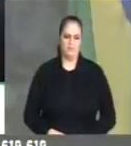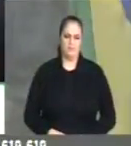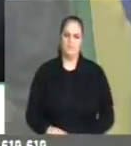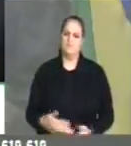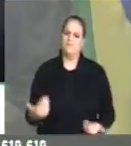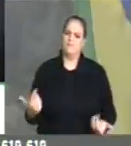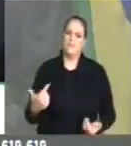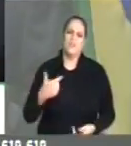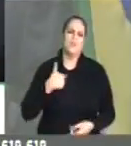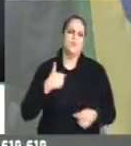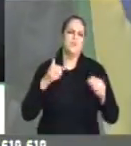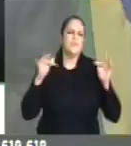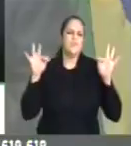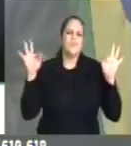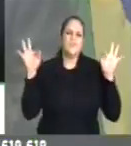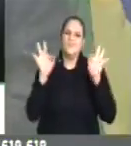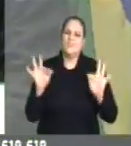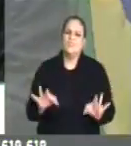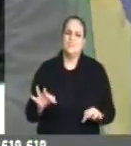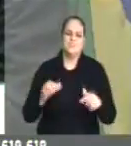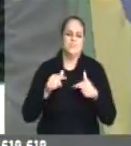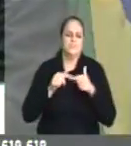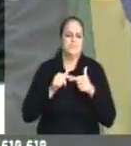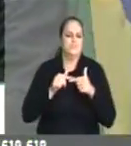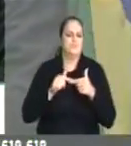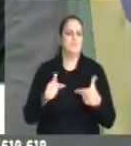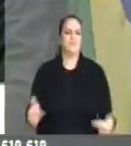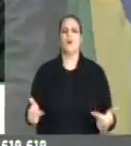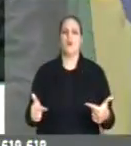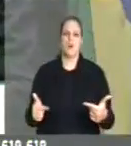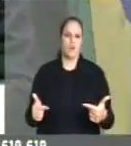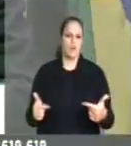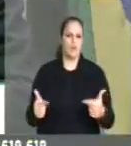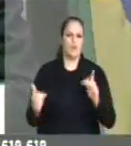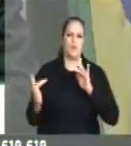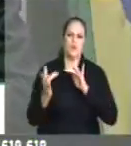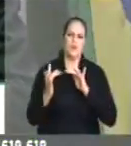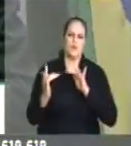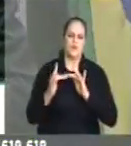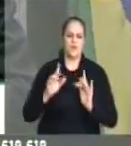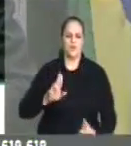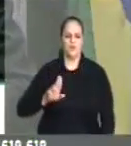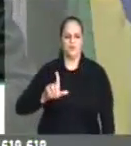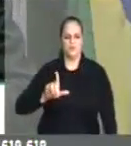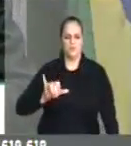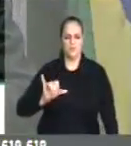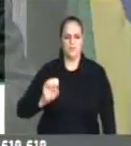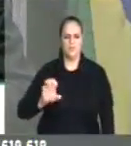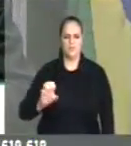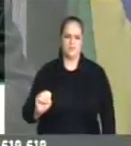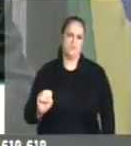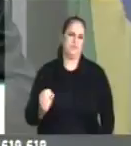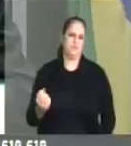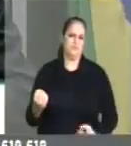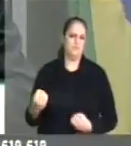felicidade de ter Dr. Ulisses como meu andar já dessa casa.